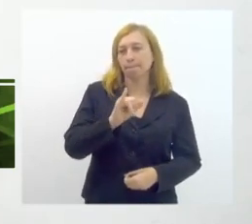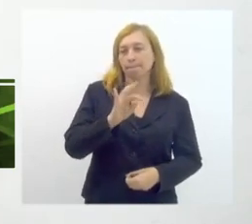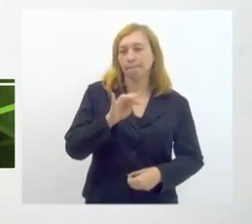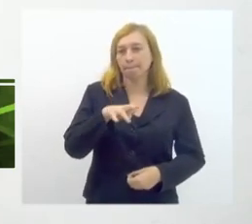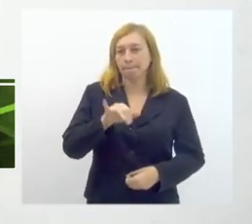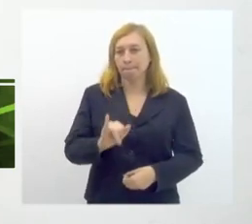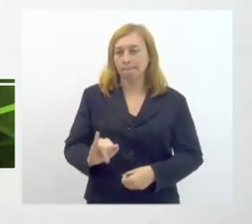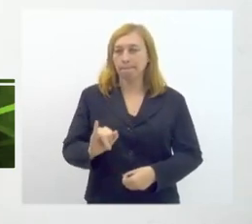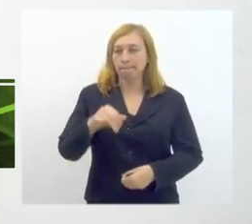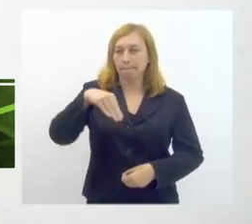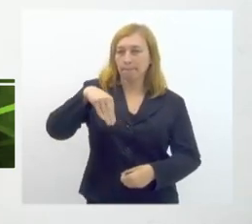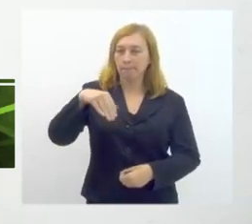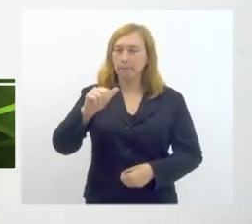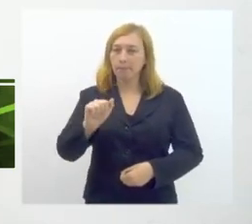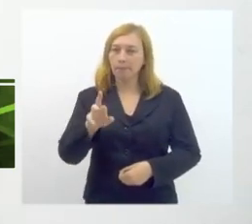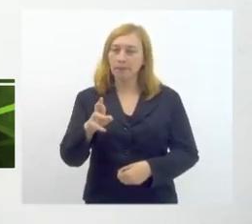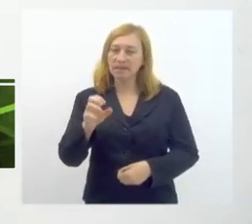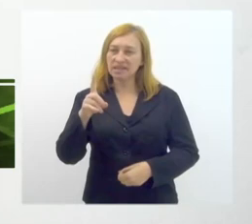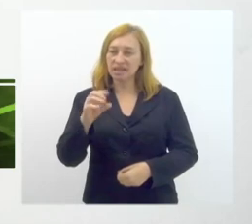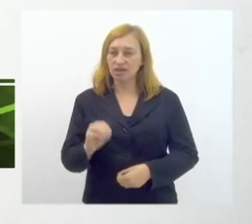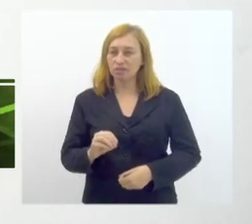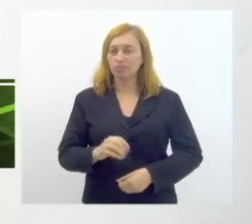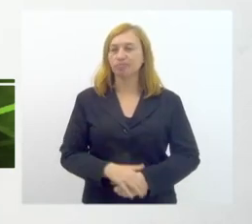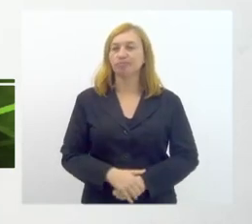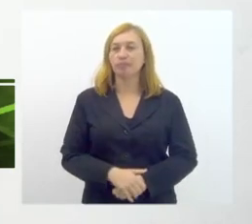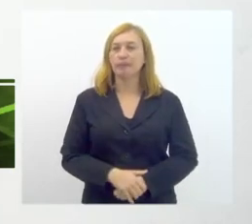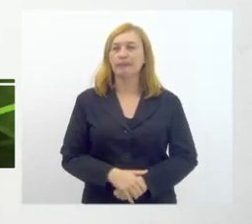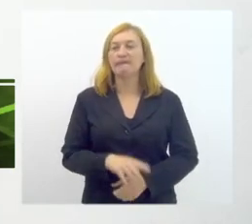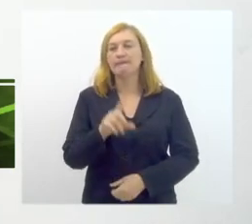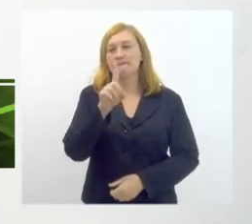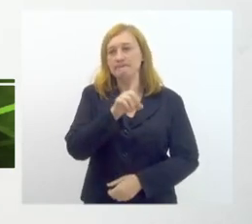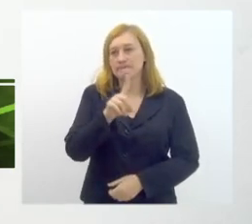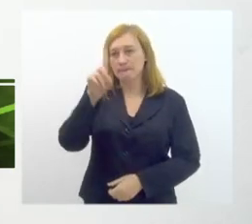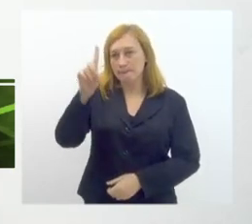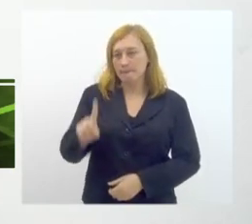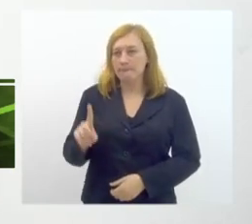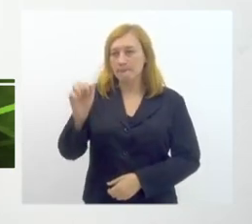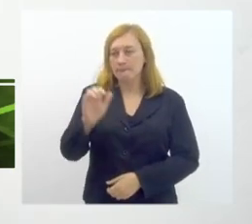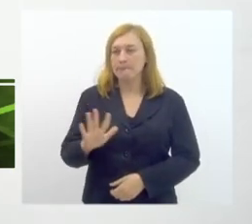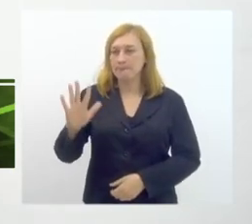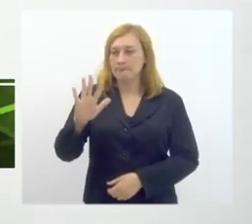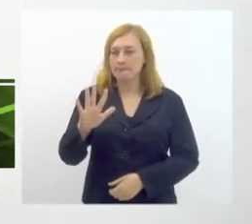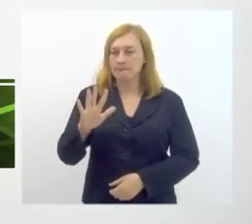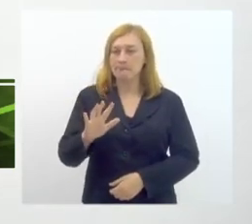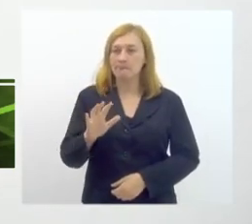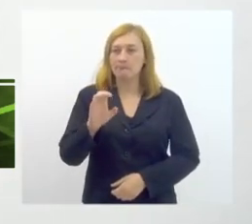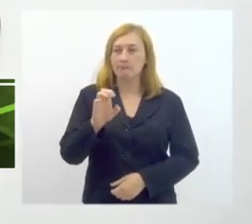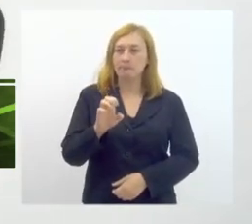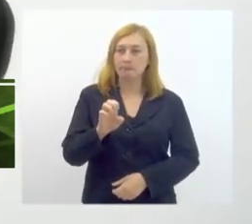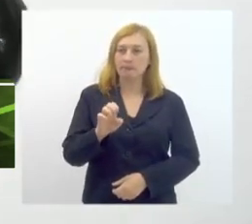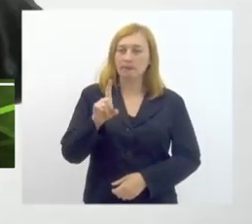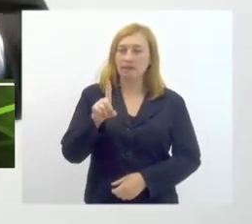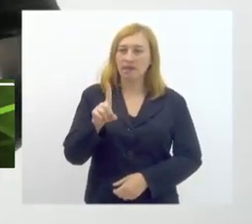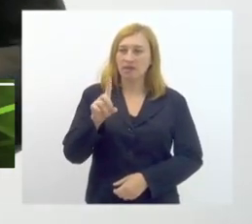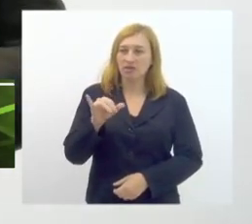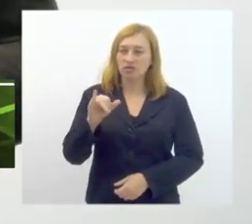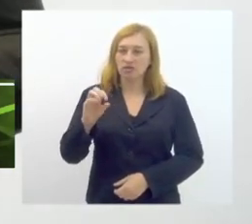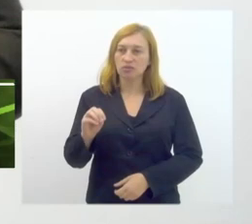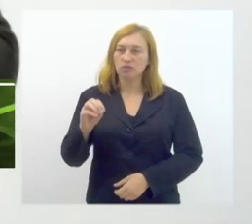Jandre Delarore, falando o diretor-geral do Conleste, senhor Edio Mataruna.